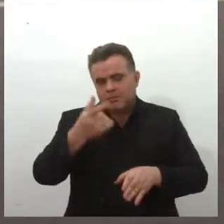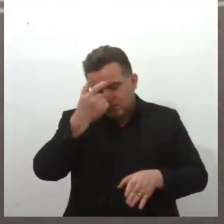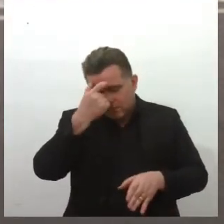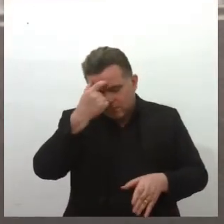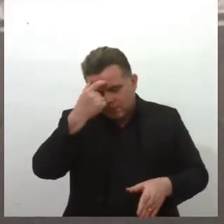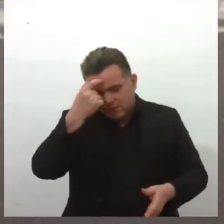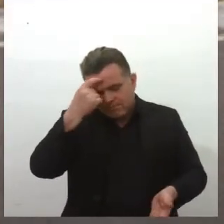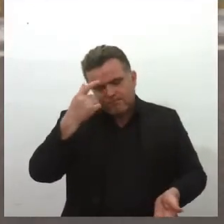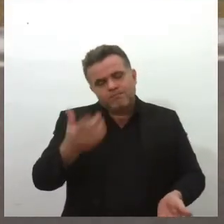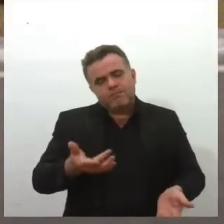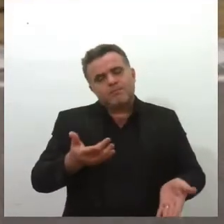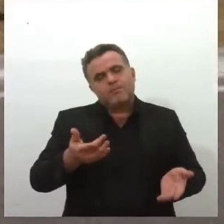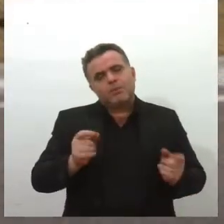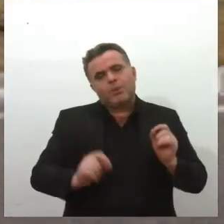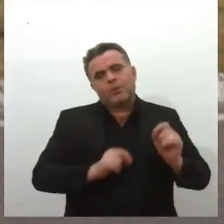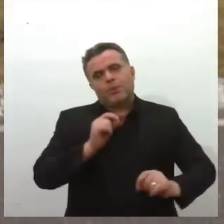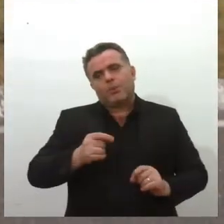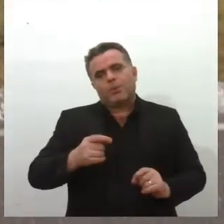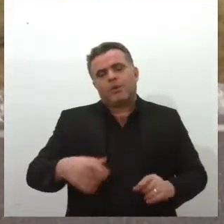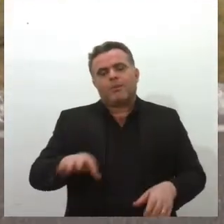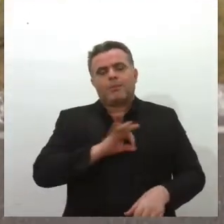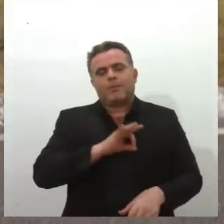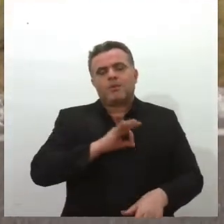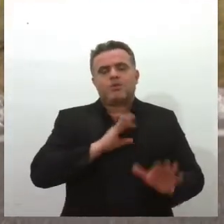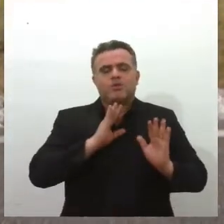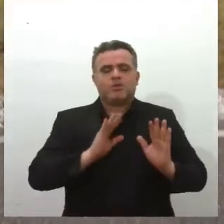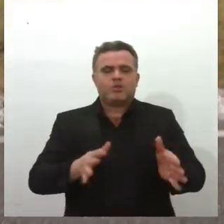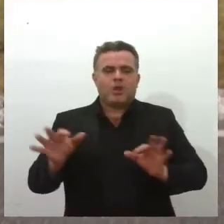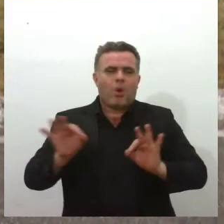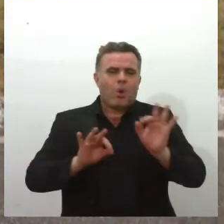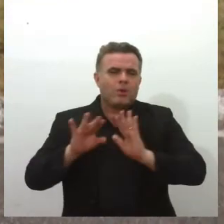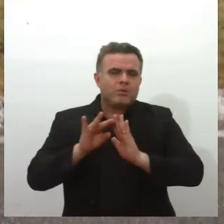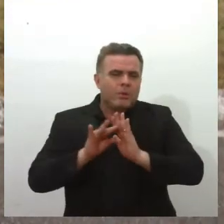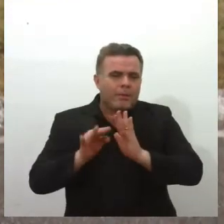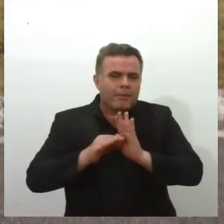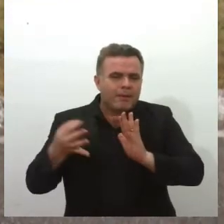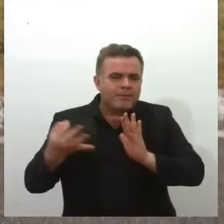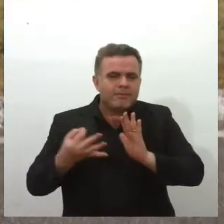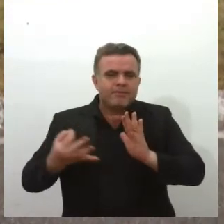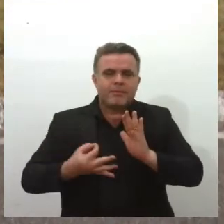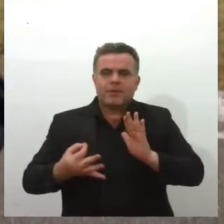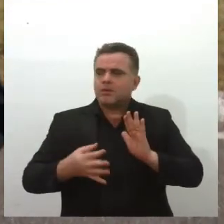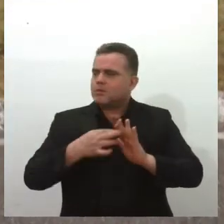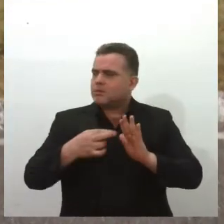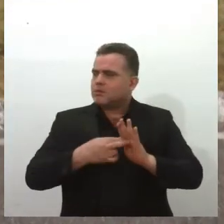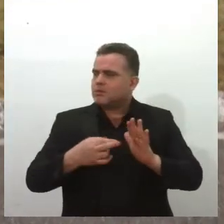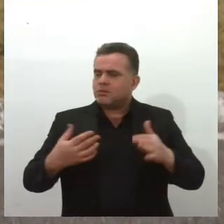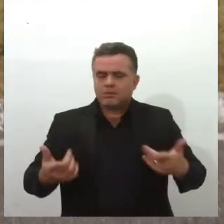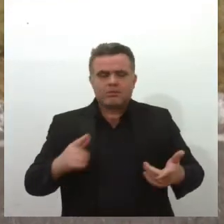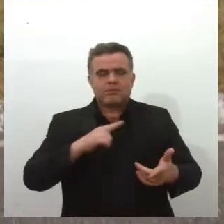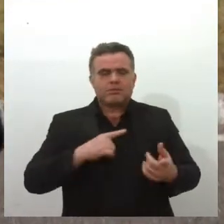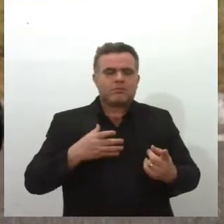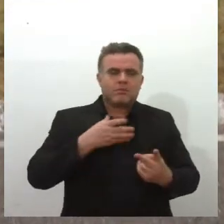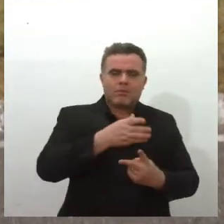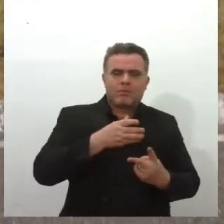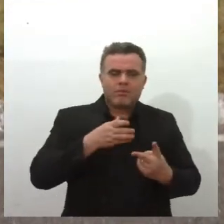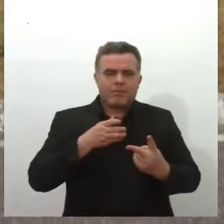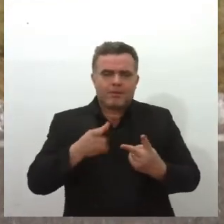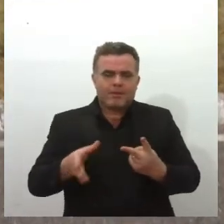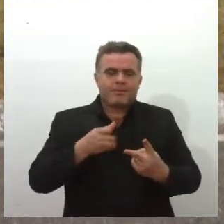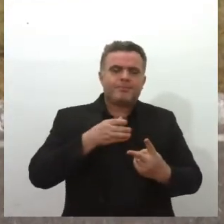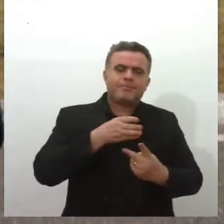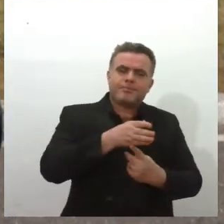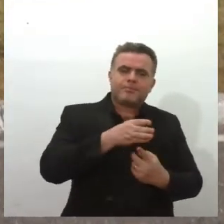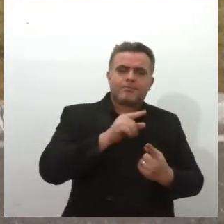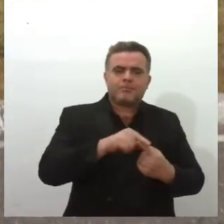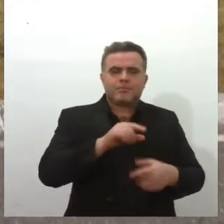porque a Polícia Militar lá montou um esquema todo especial para esse feriado, porque nós temos dois focos bastante distintos. A região litorânea, onde vai ser policiado